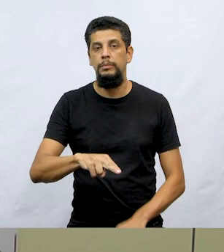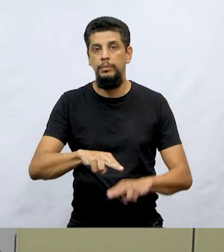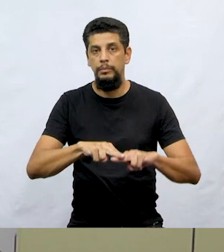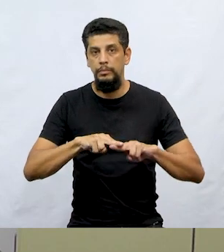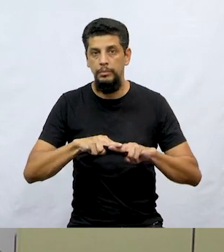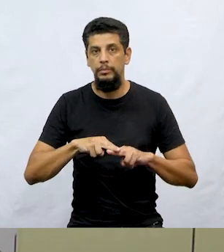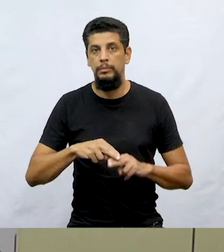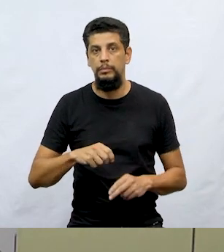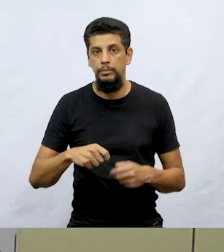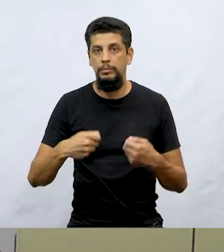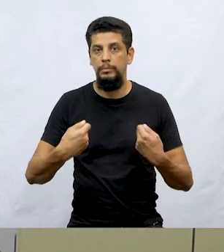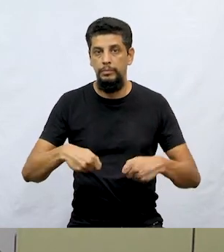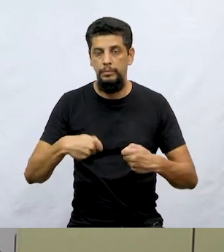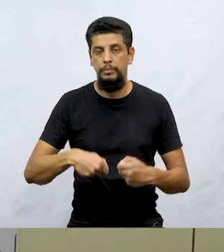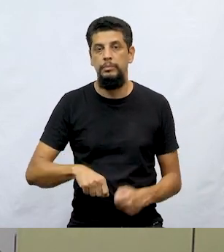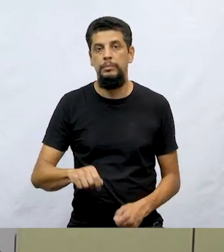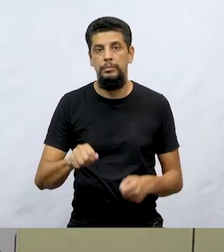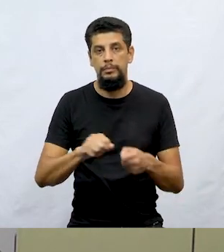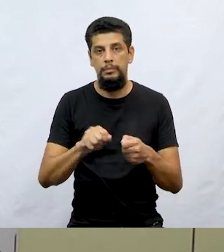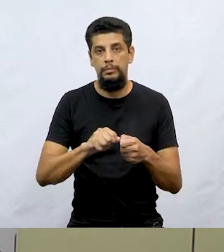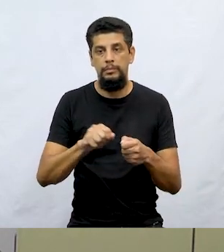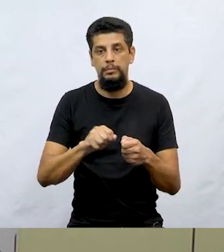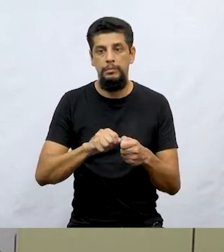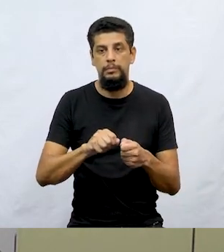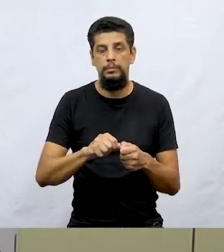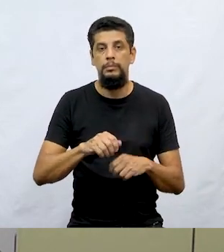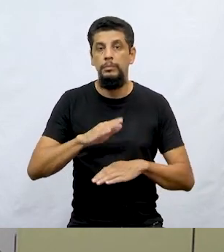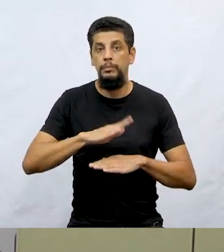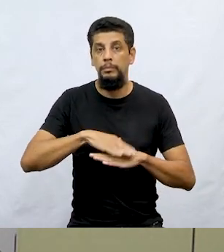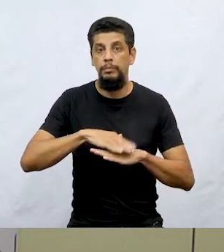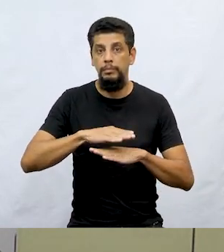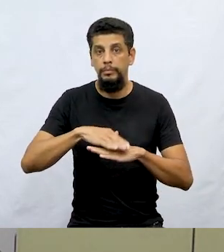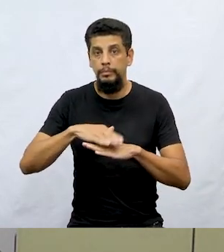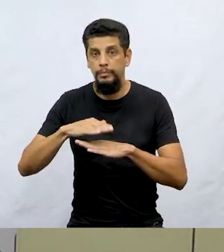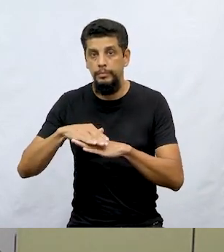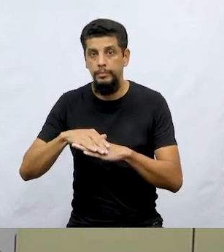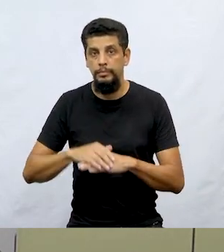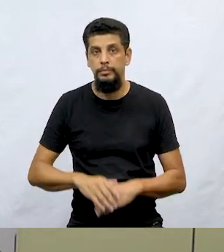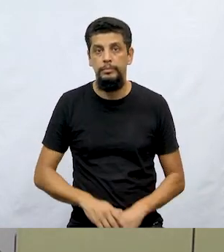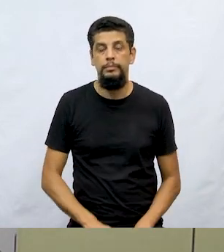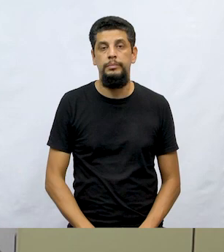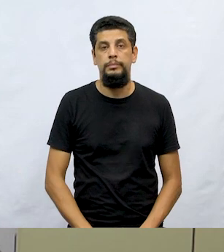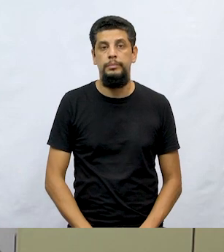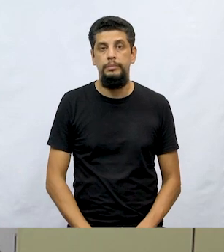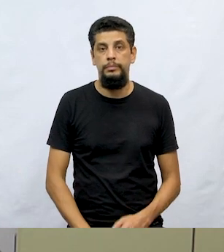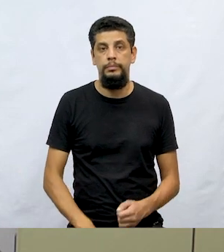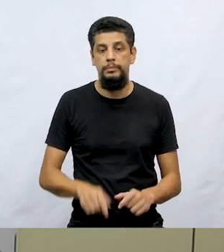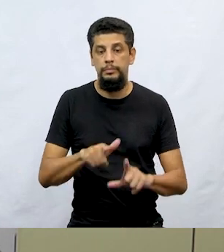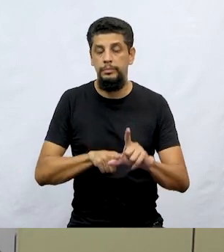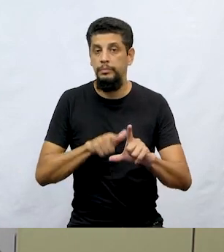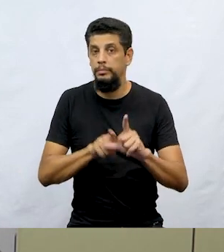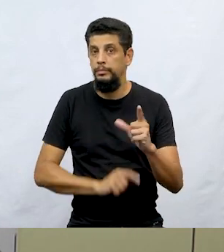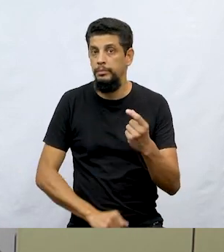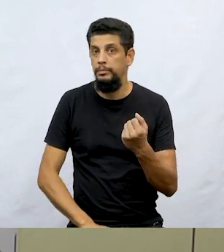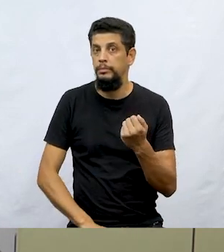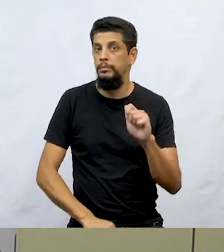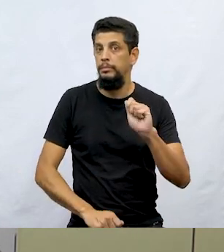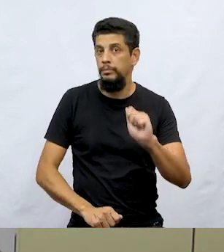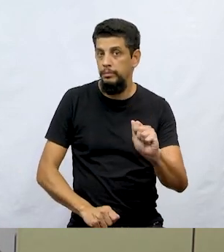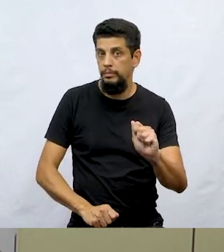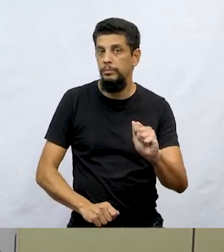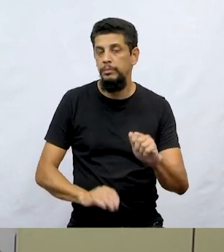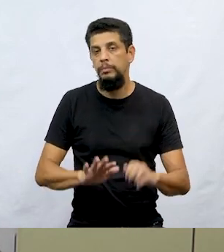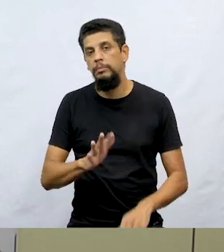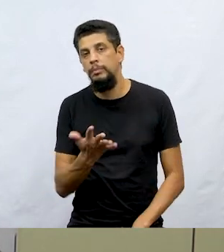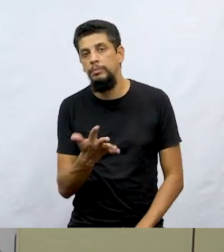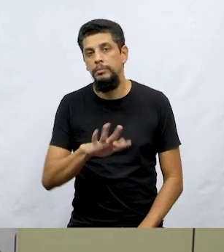A? Então, por isso que nós precisamos que você faça mais de um A. Então, que vocês